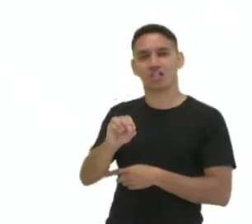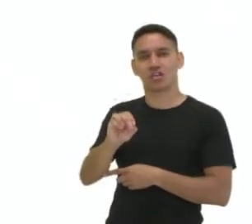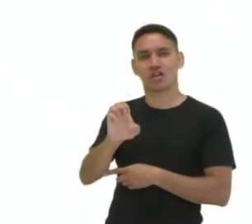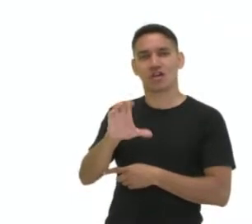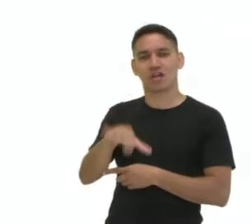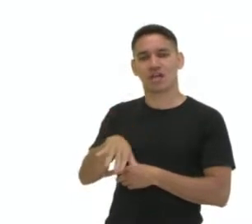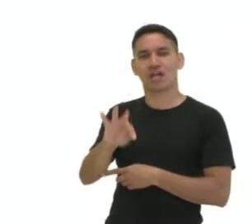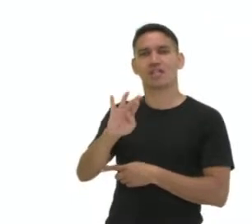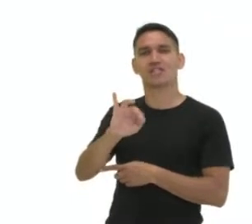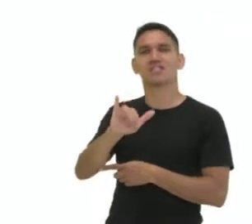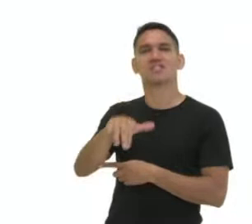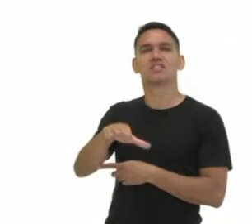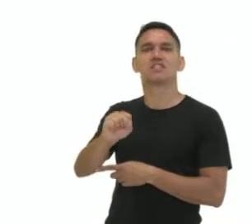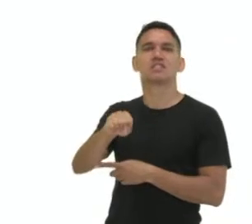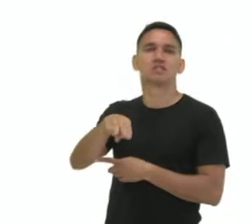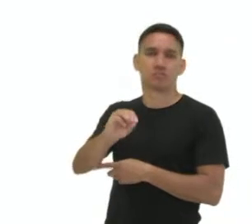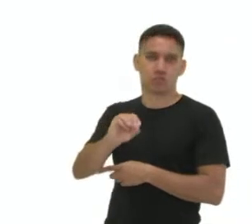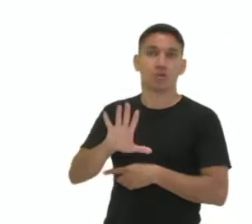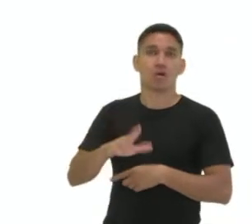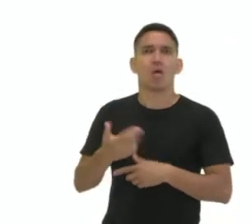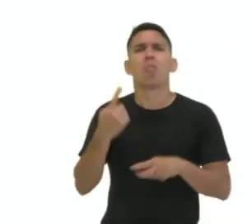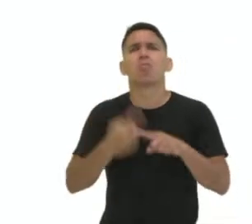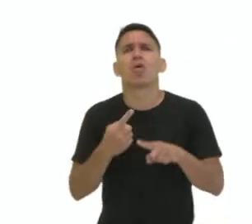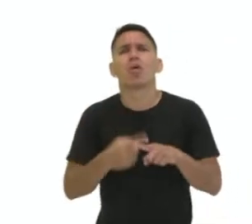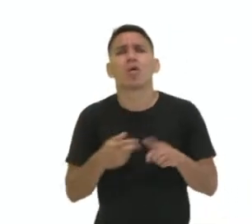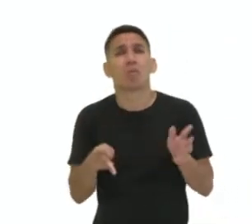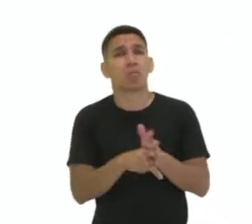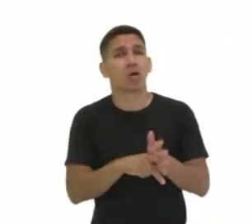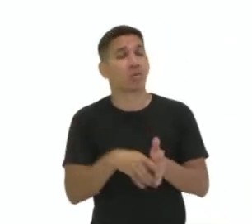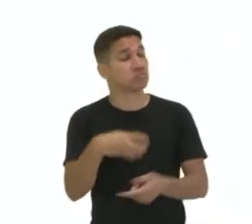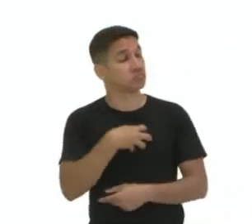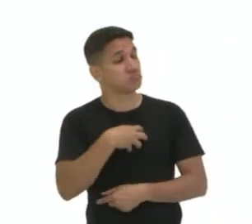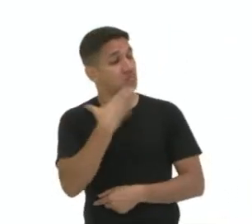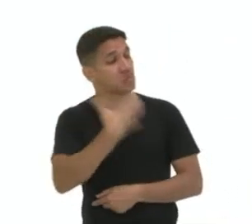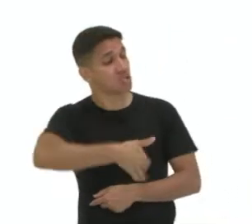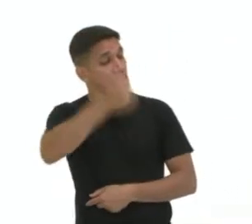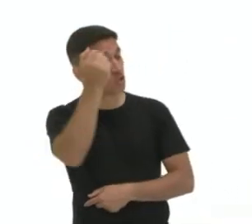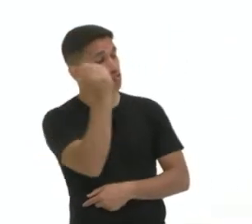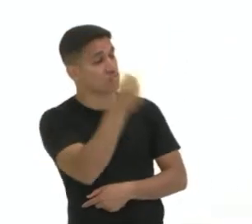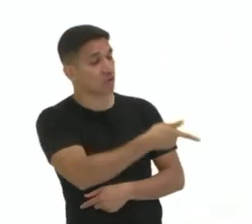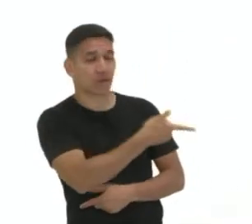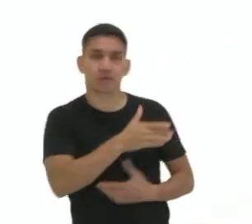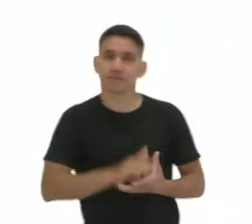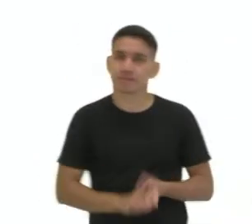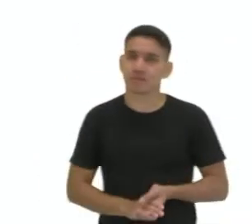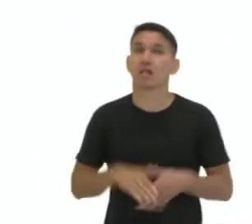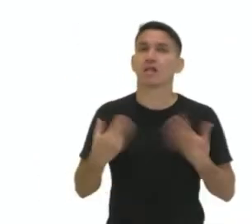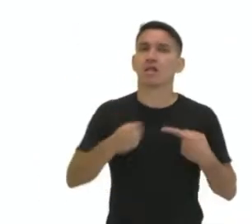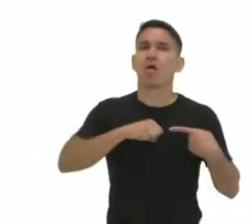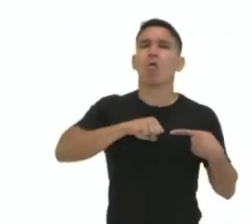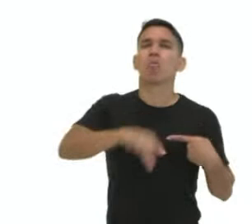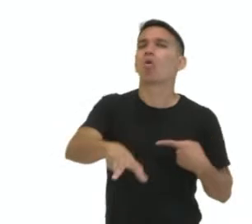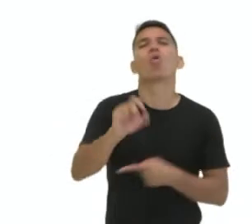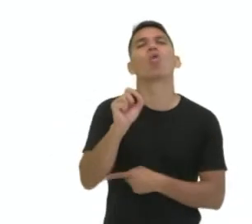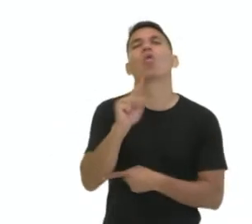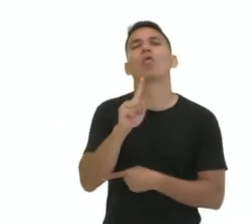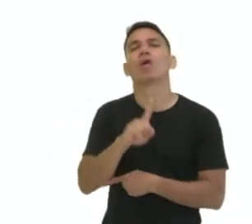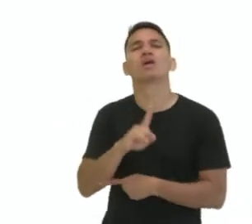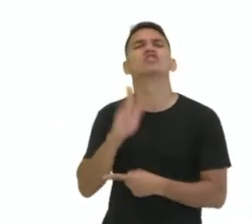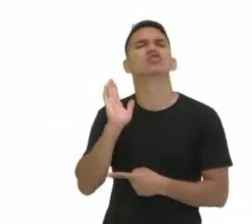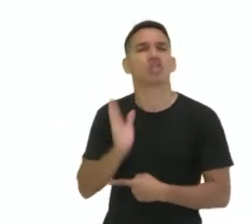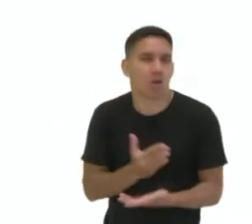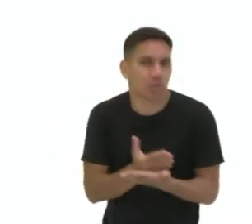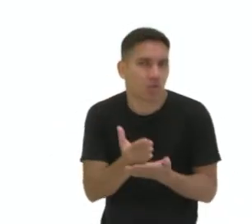visão etnocêntrica, isto é, julgando a partir dos seus hábitos e costumes, os portugueses logo caracterizaram